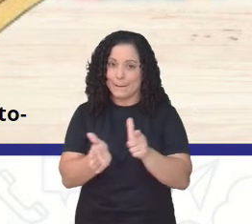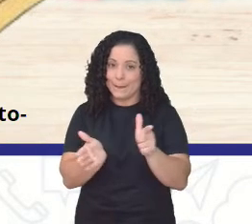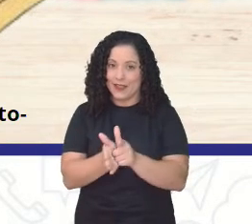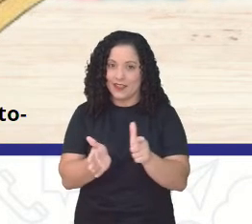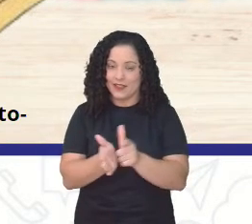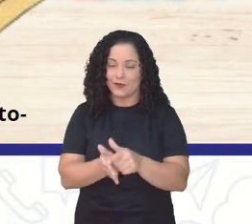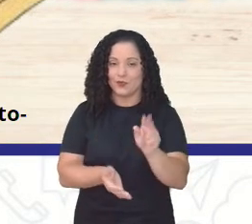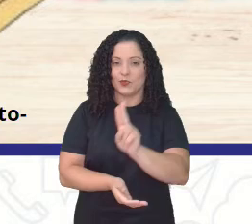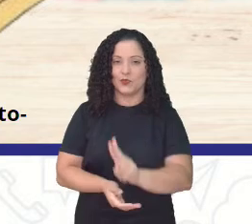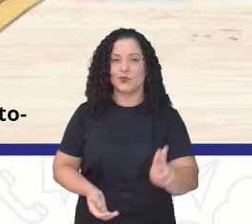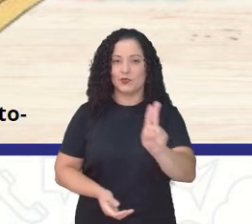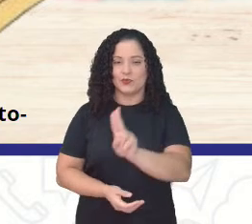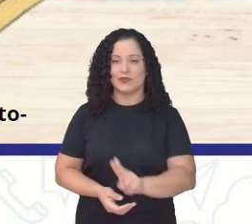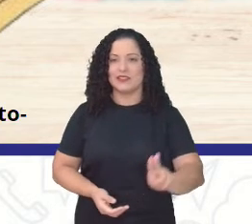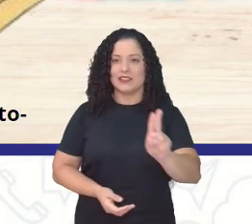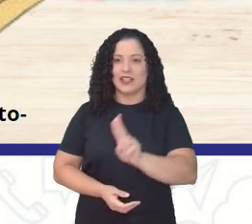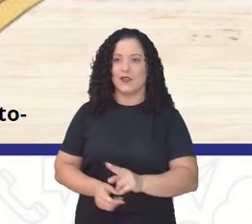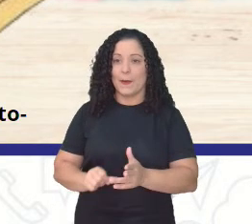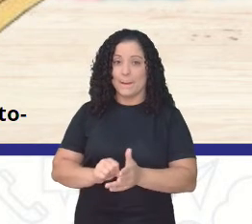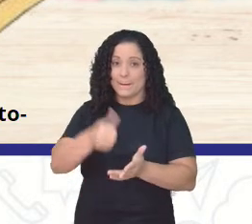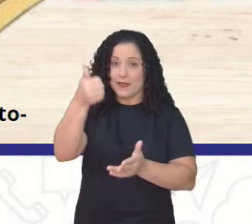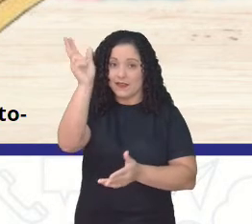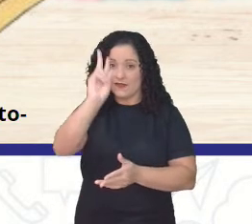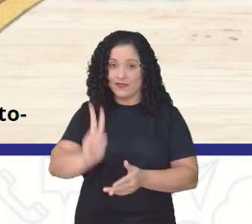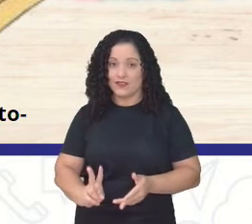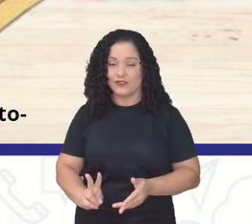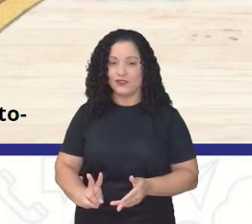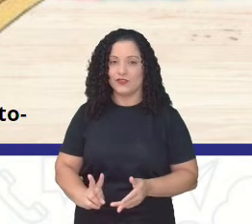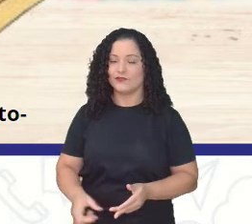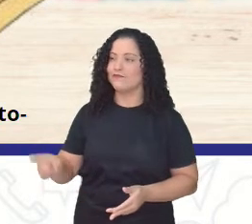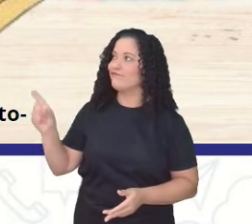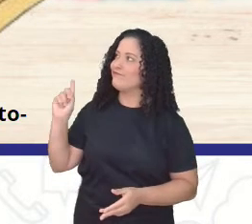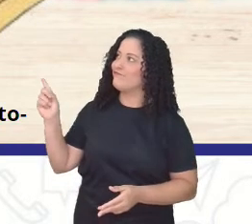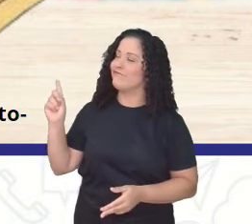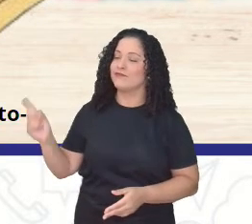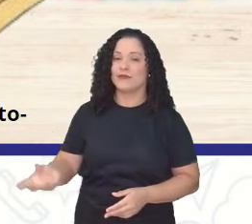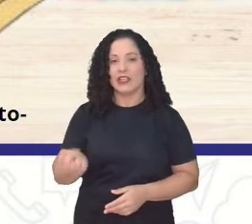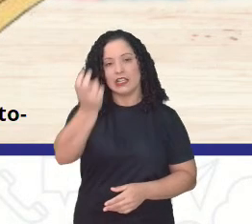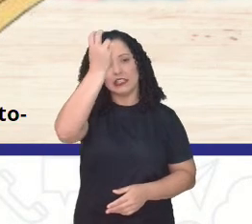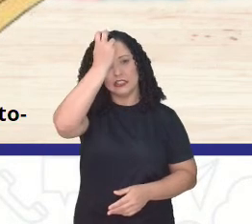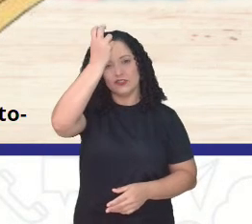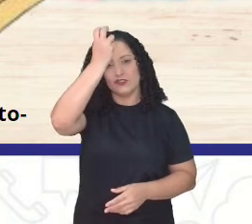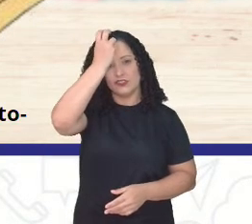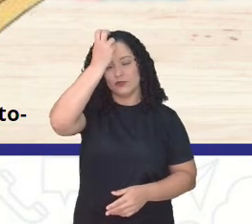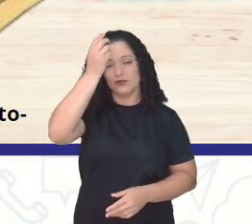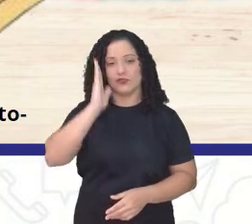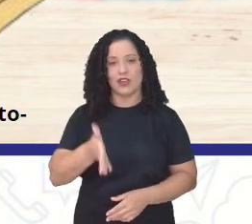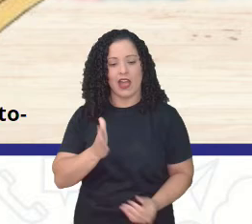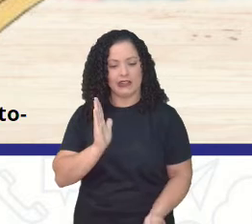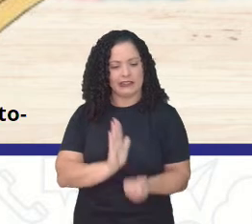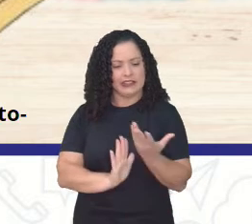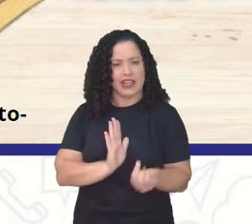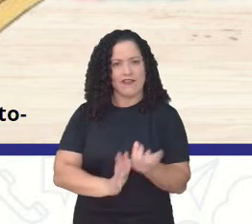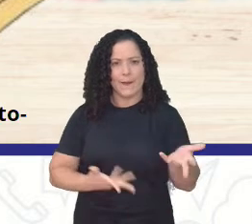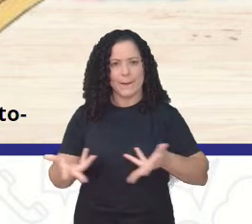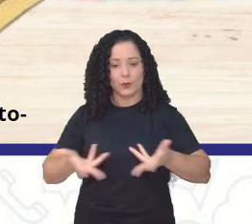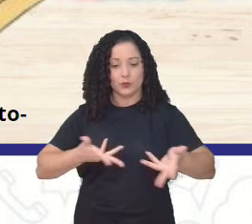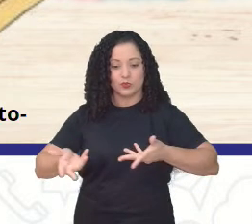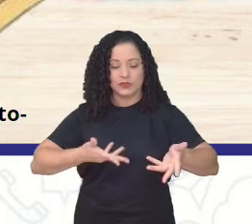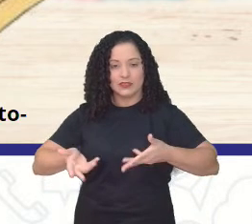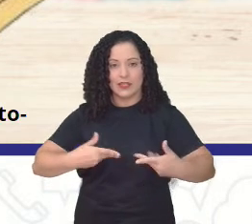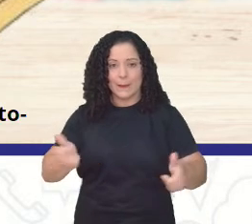ser utilizado aí, ó, pela primeira vez aqui, ó. Os egípcios já fabricavam papel, mas era um